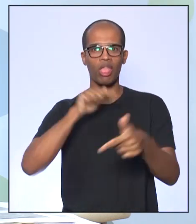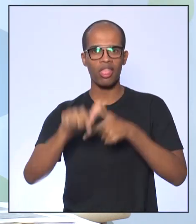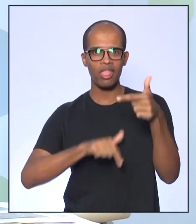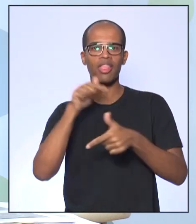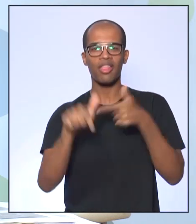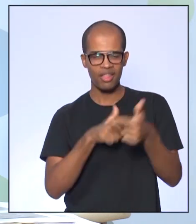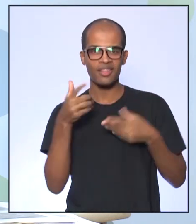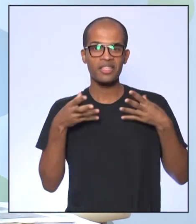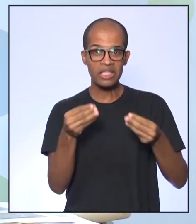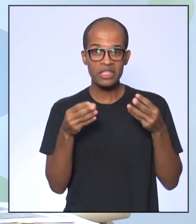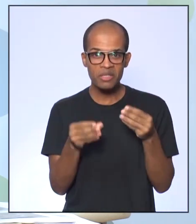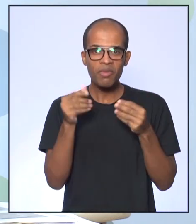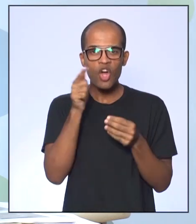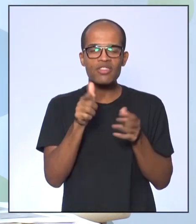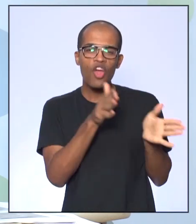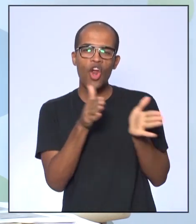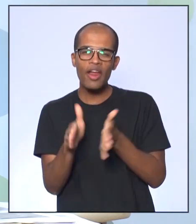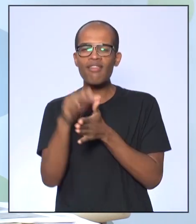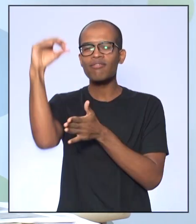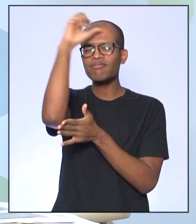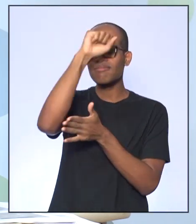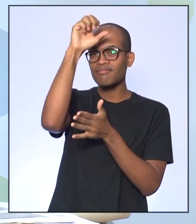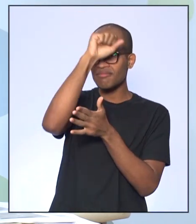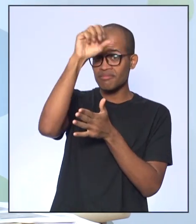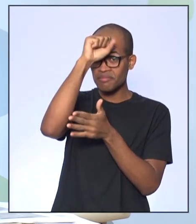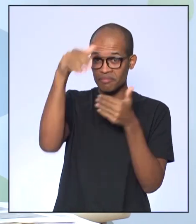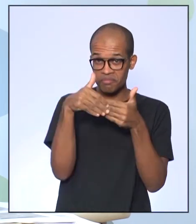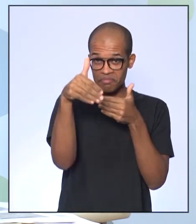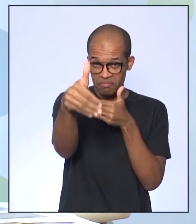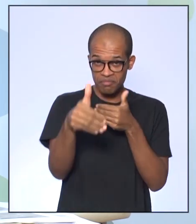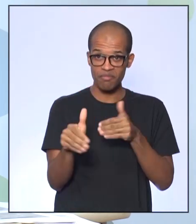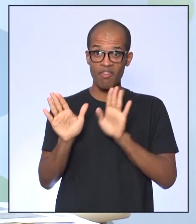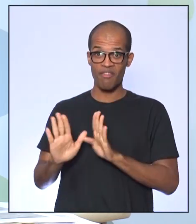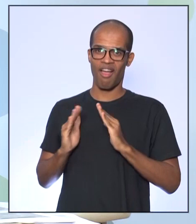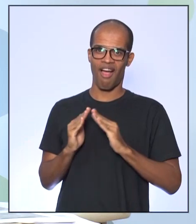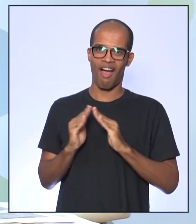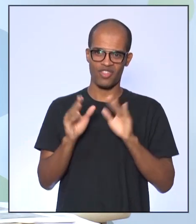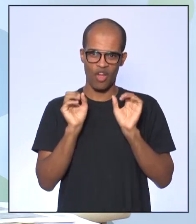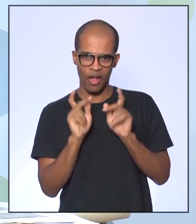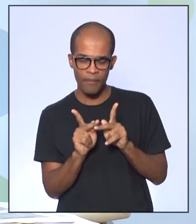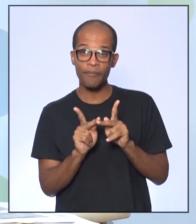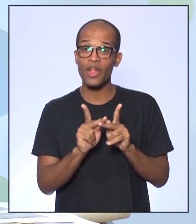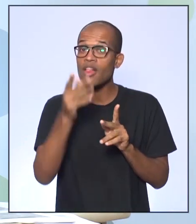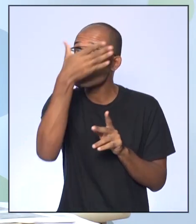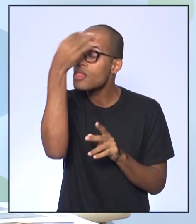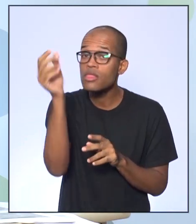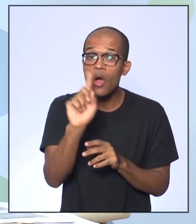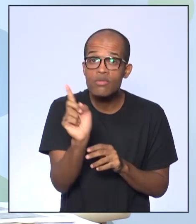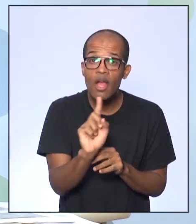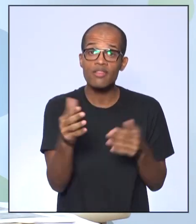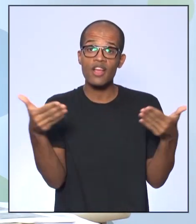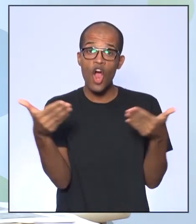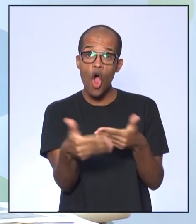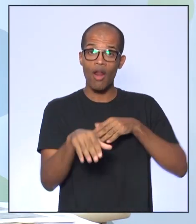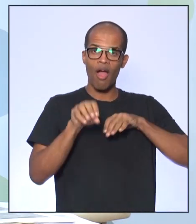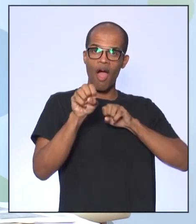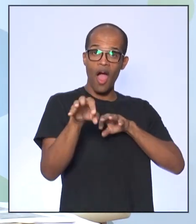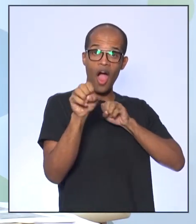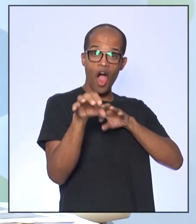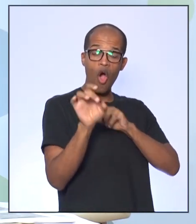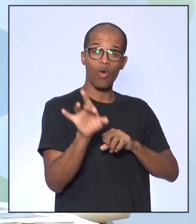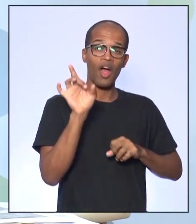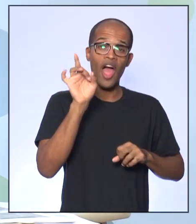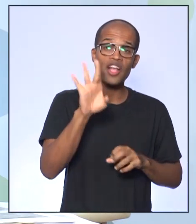para organizar os seus conhecimentos durante esse período de quarentena. Não se esqueçam que a nossa aula é apenas